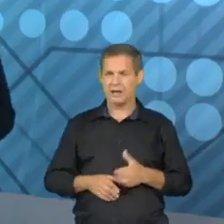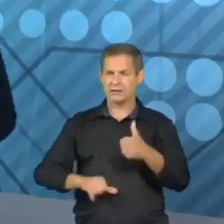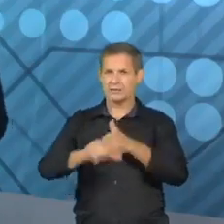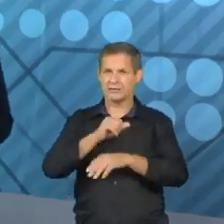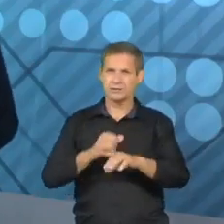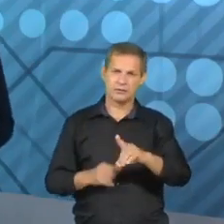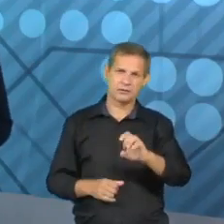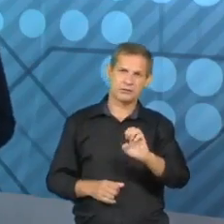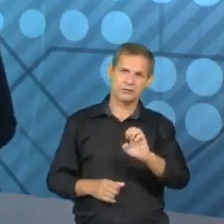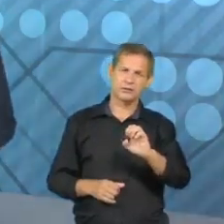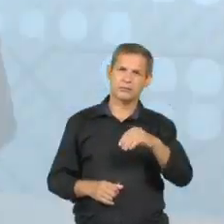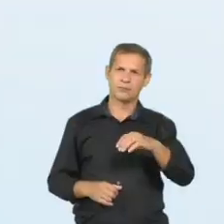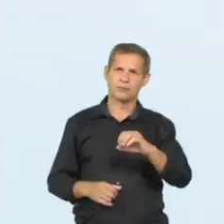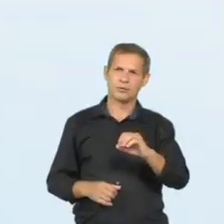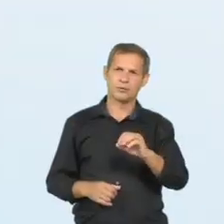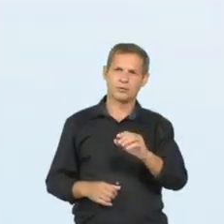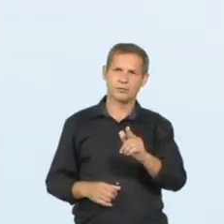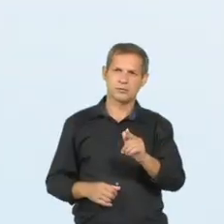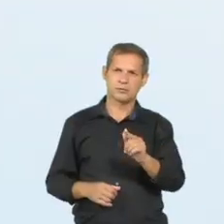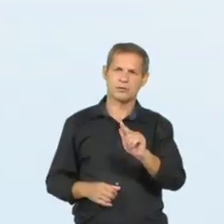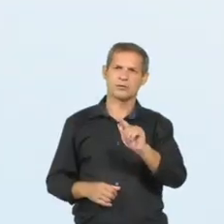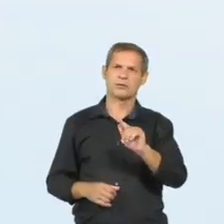transição demográfica.